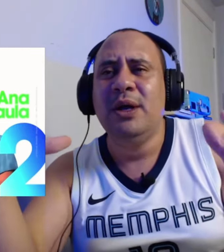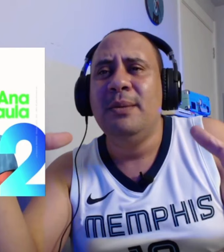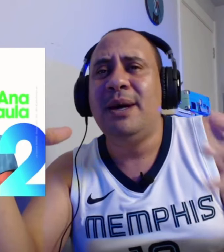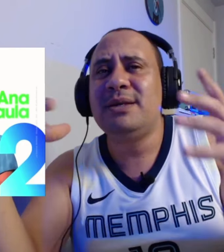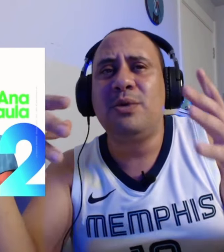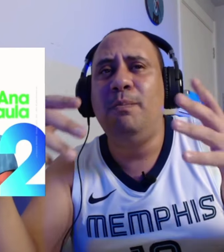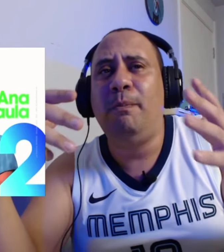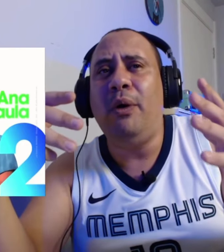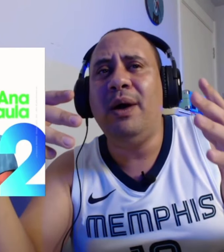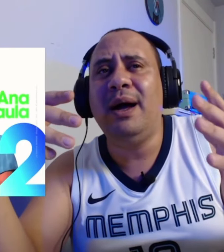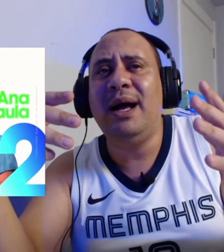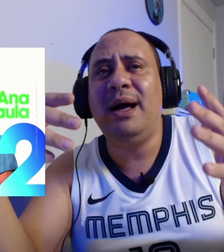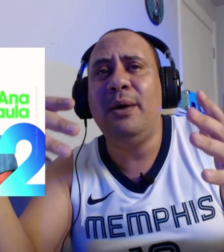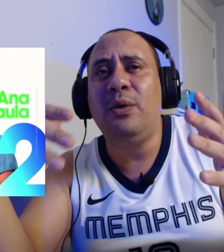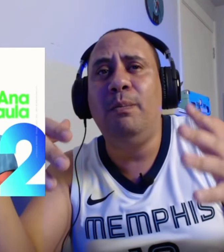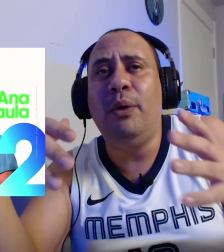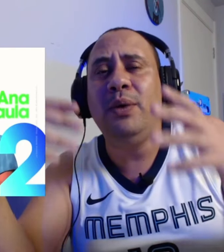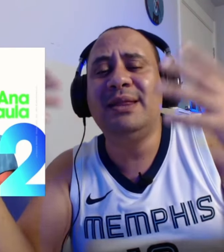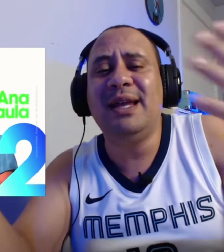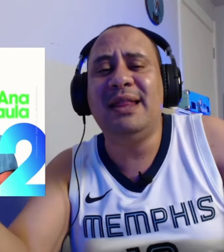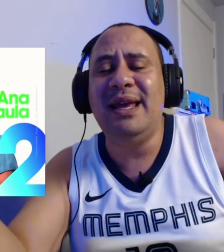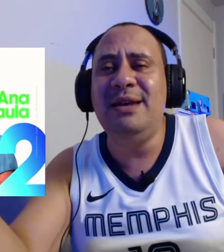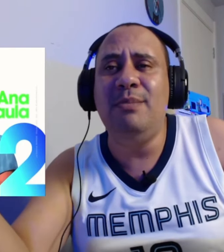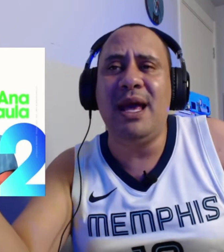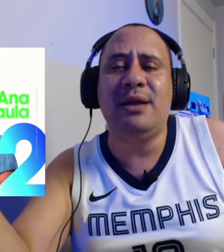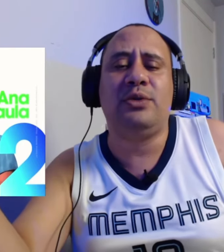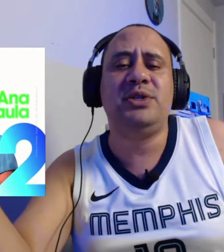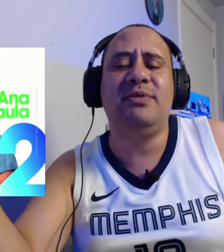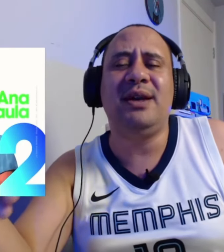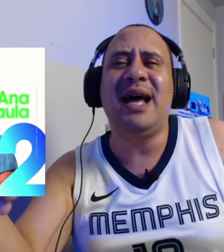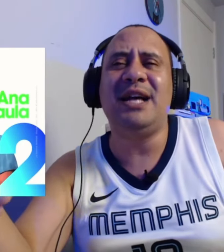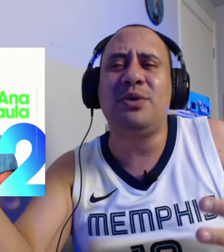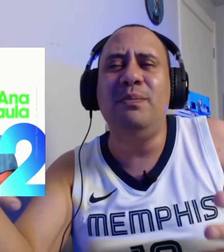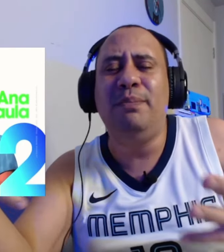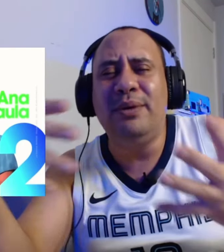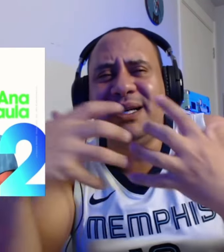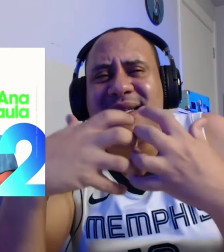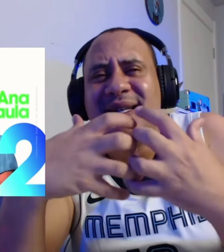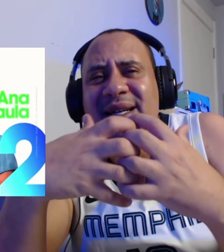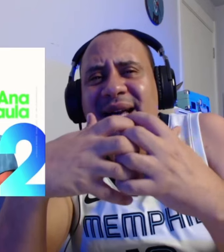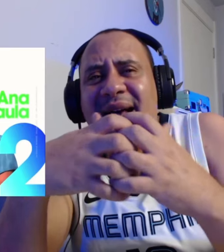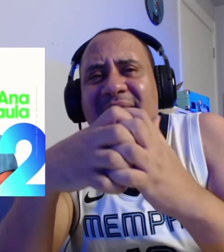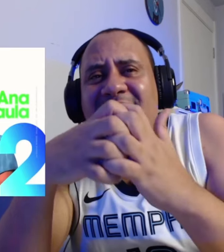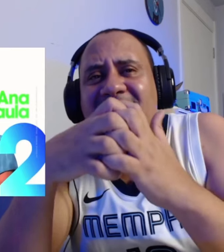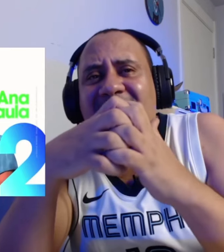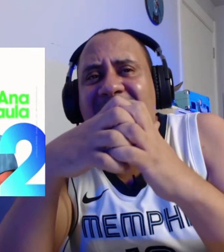produzido, mas com pouco entretenimento de verdade, com pouca...